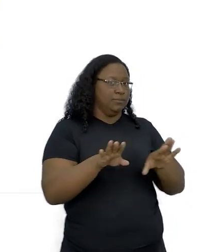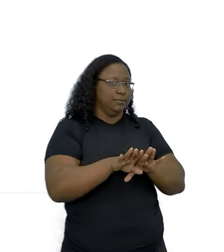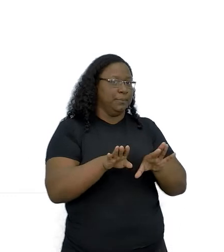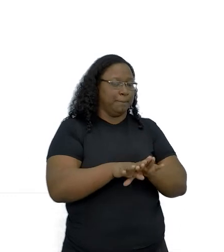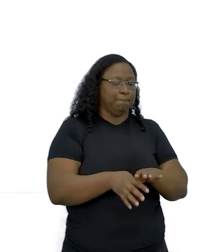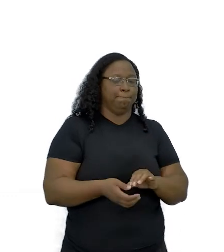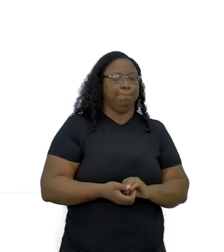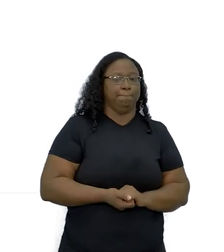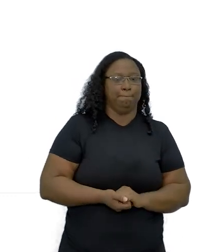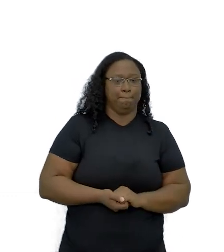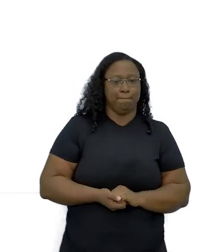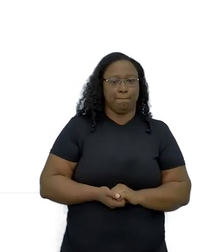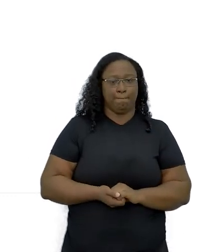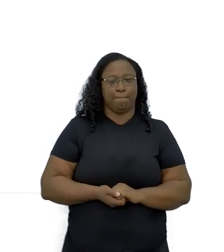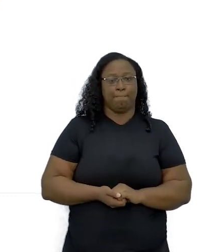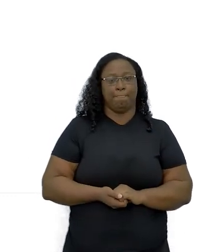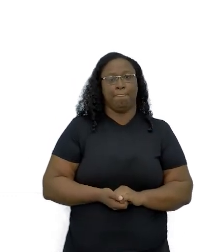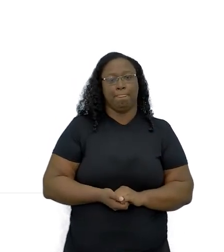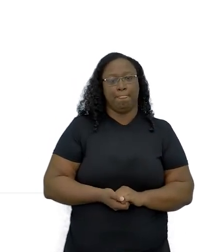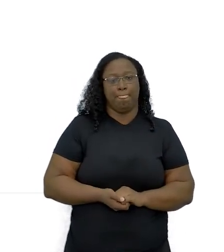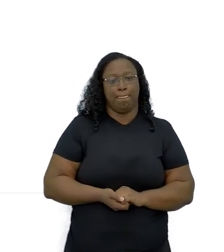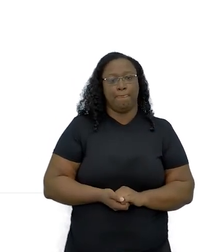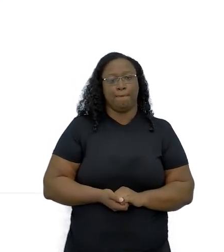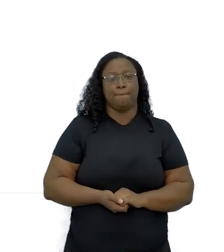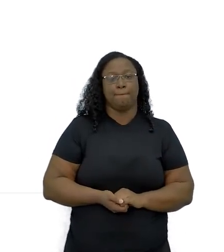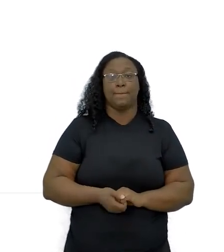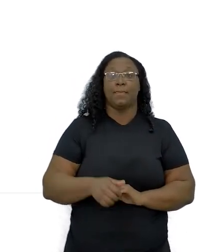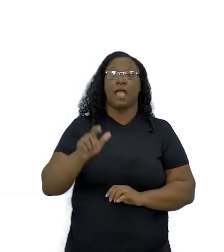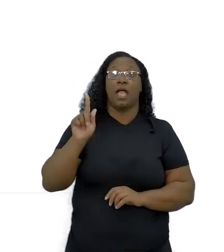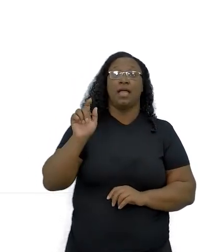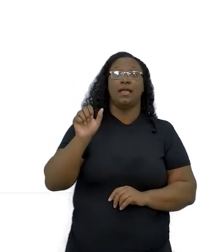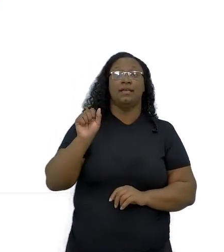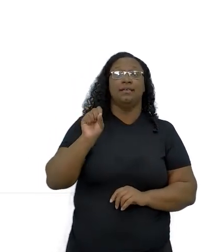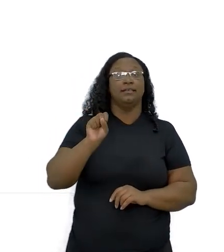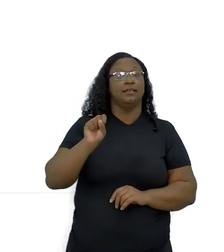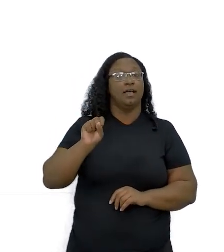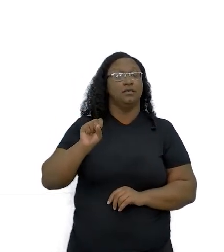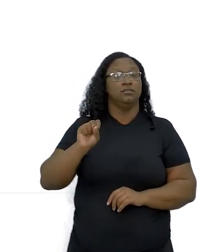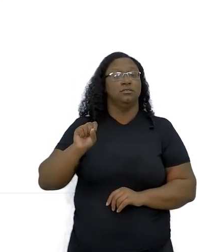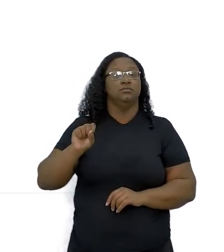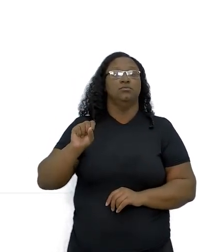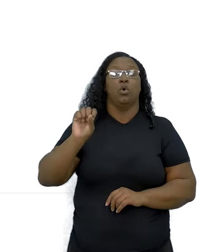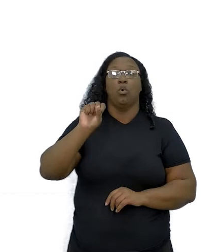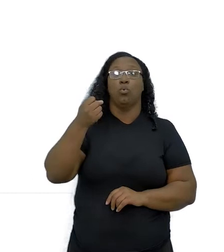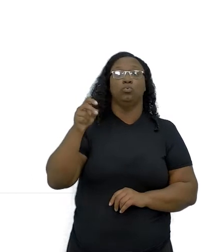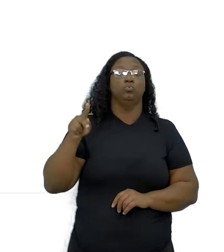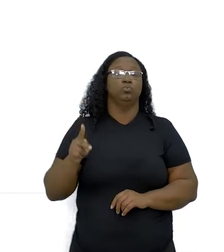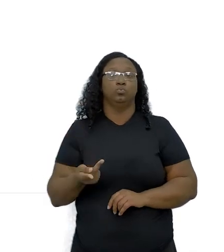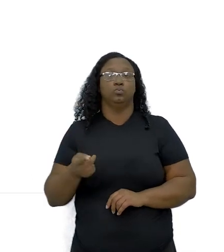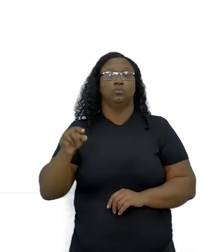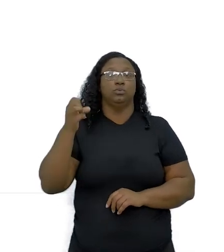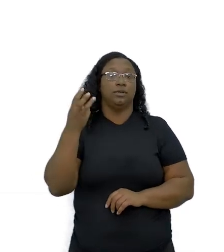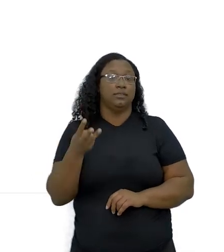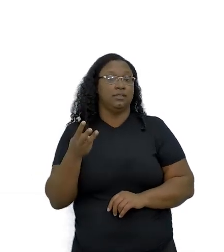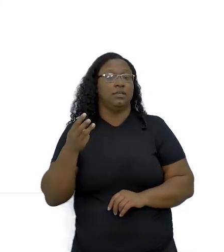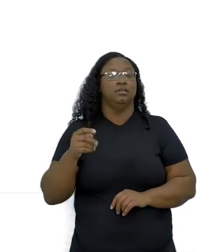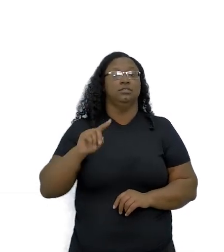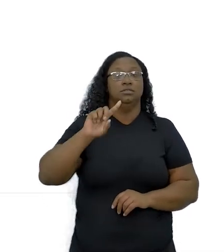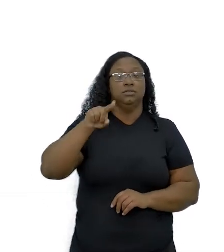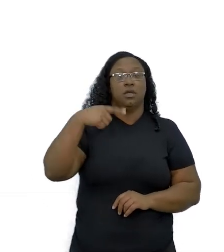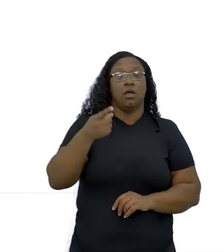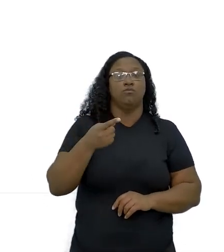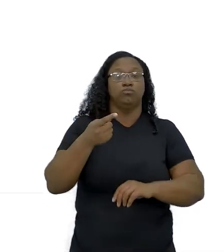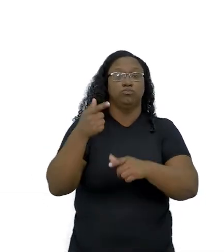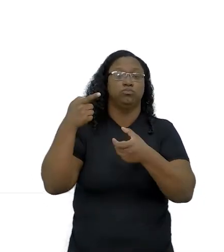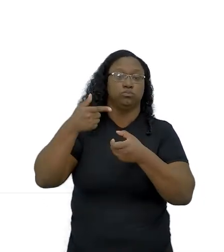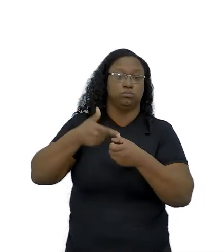bom? E gás natural, 8,3, derivados do petróleo, 1,6 e